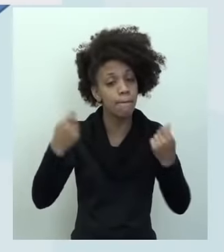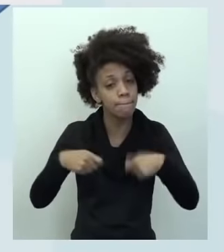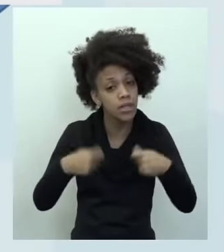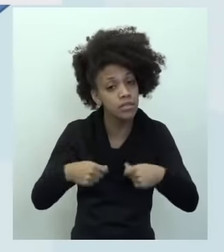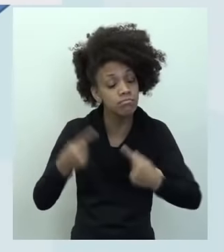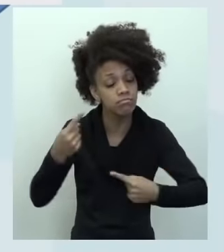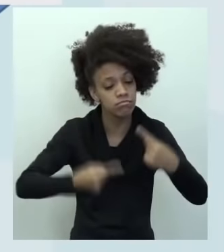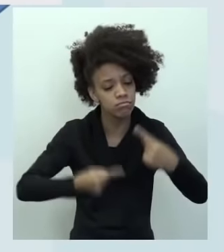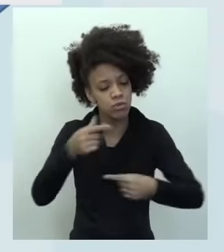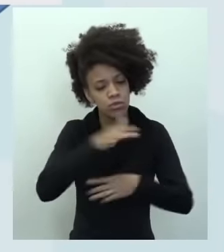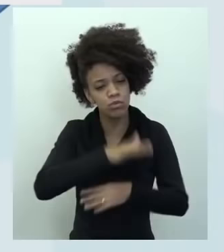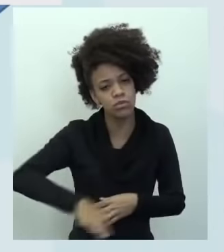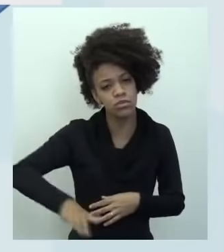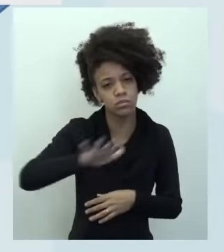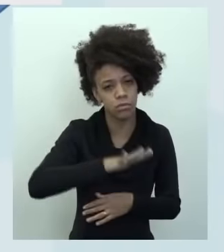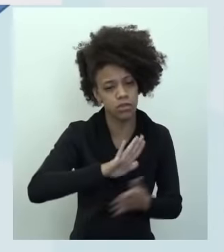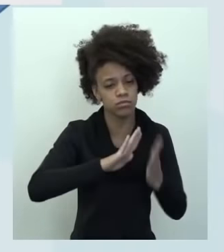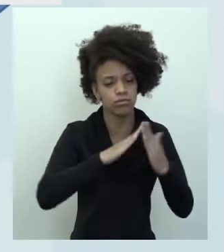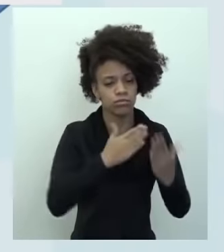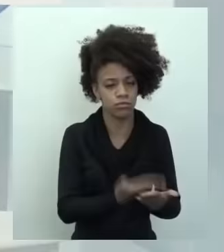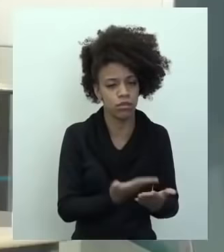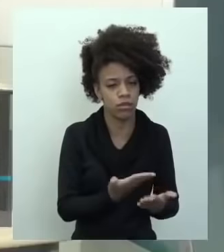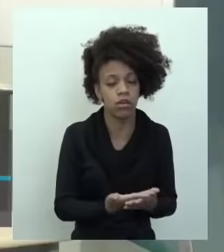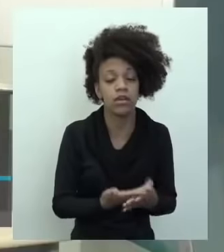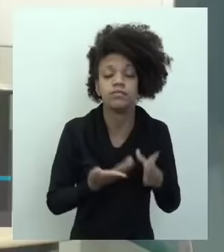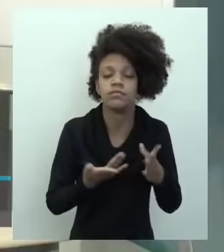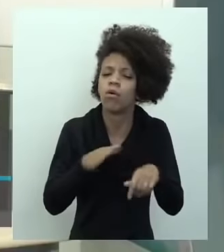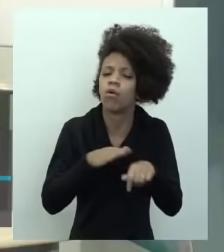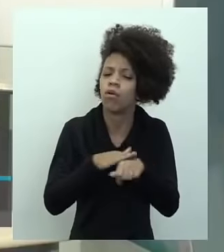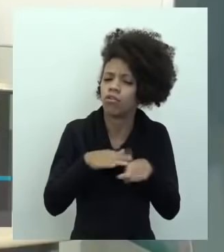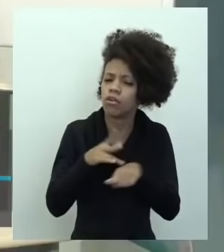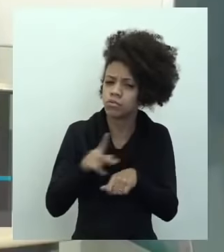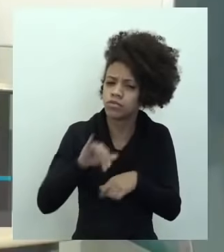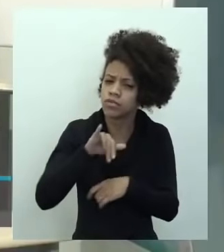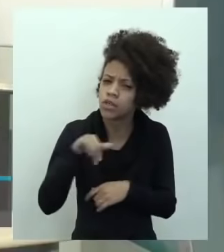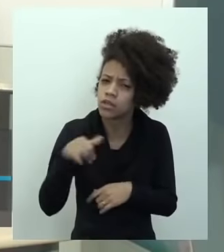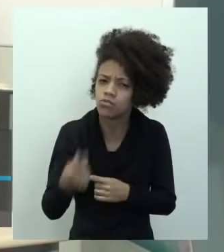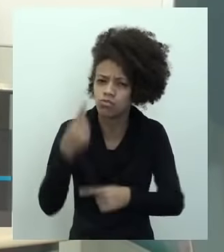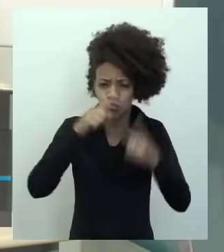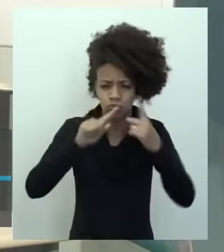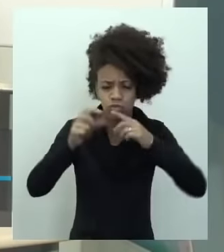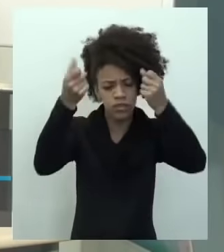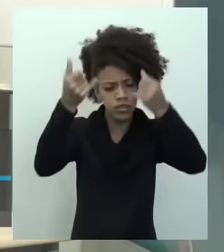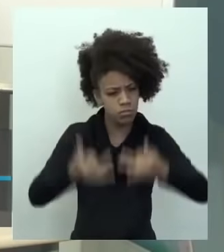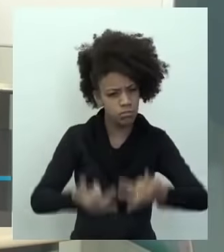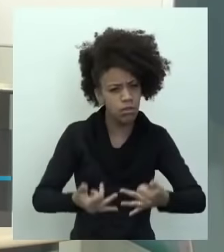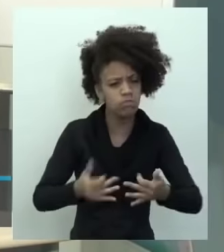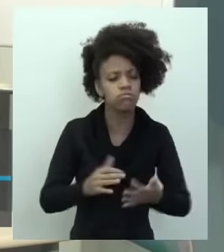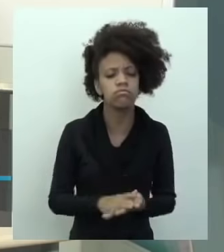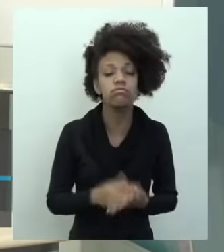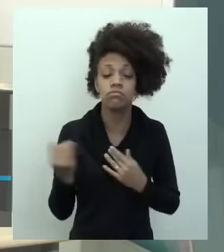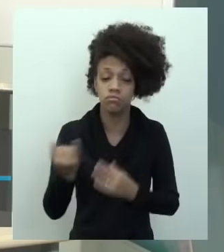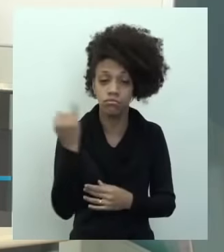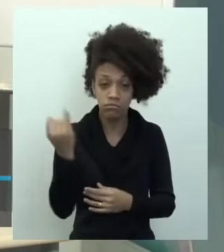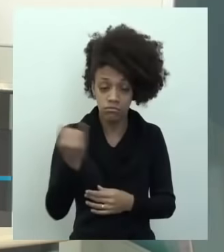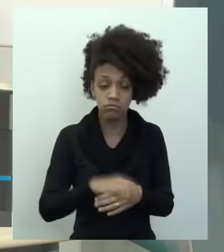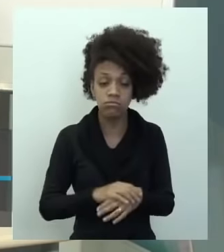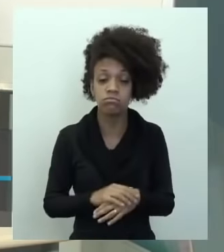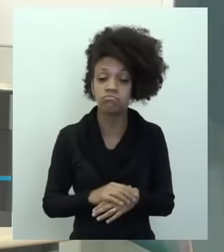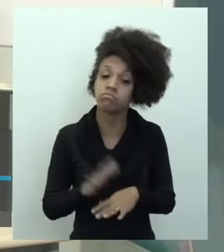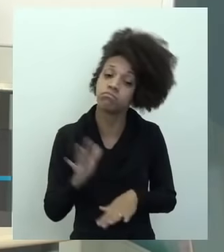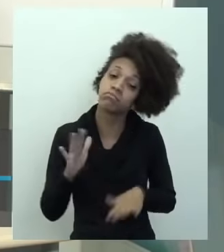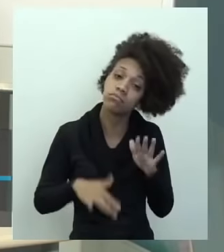no espaço escolar. Então converse com os professores, aproveitem para tirar as dúvidas. Então isso é muito importante.